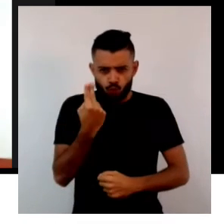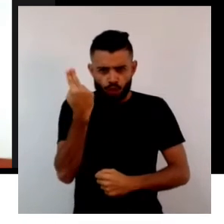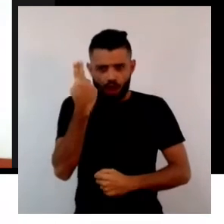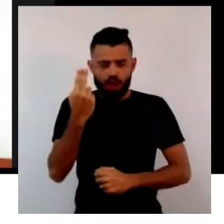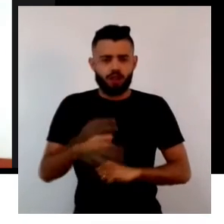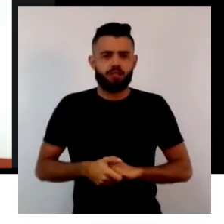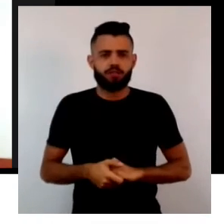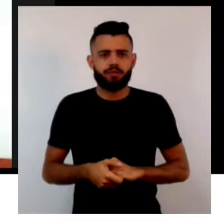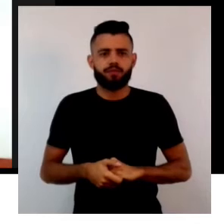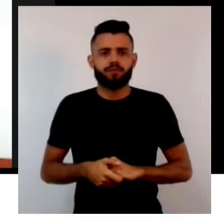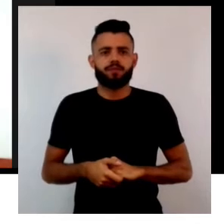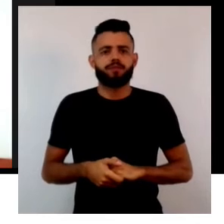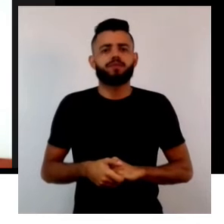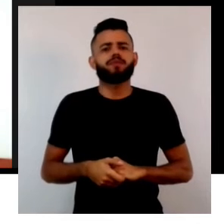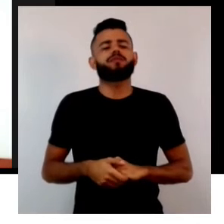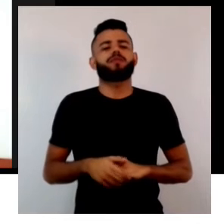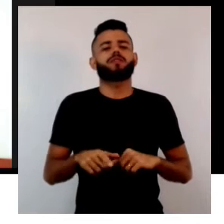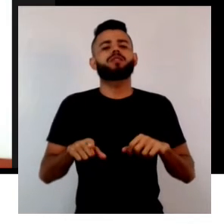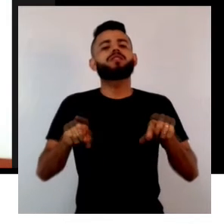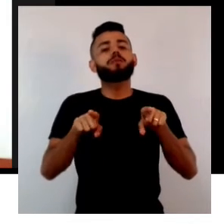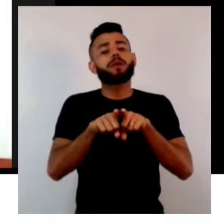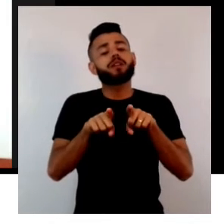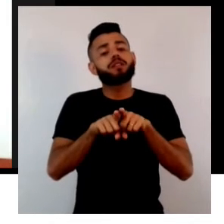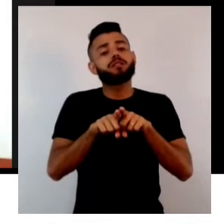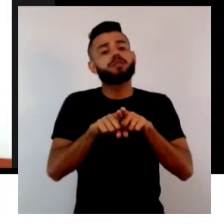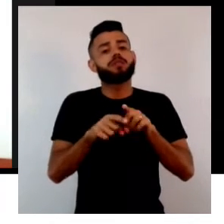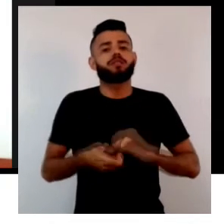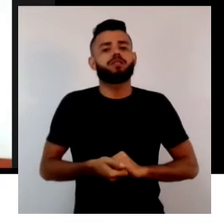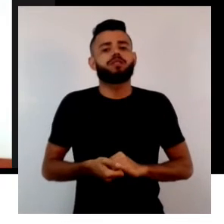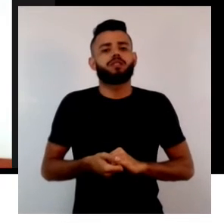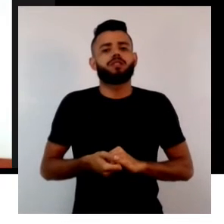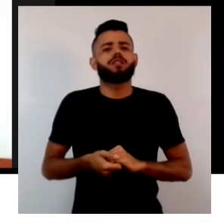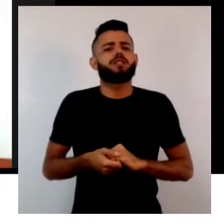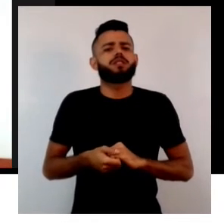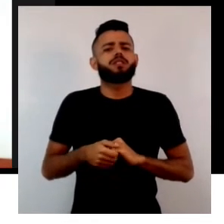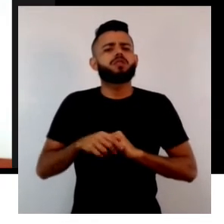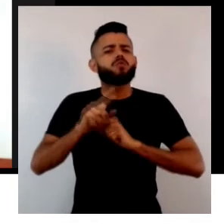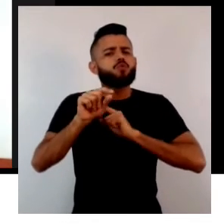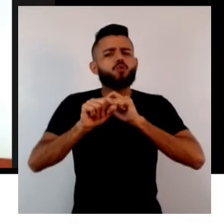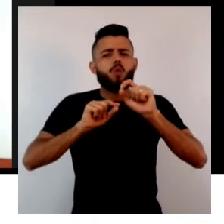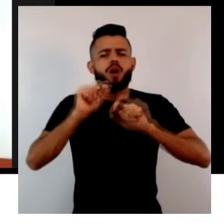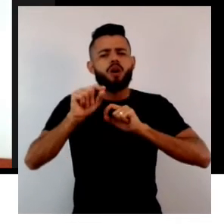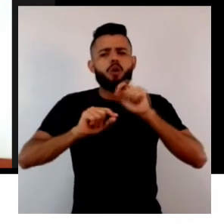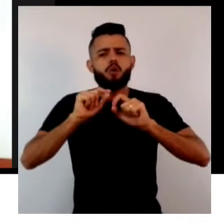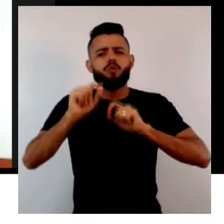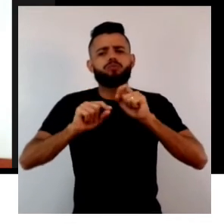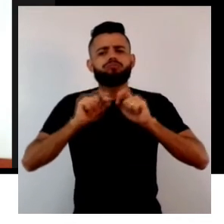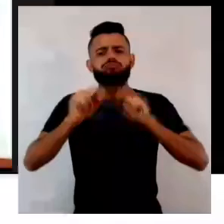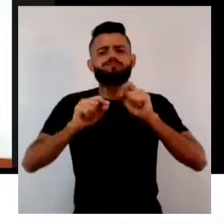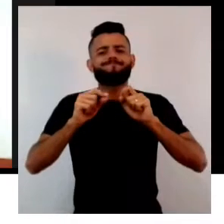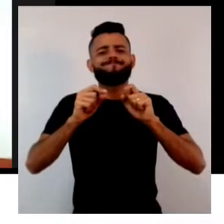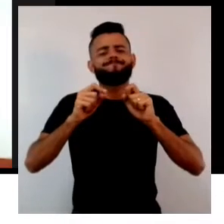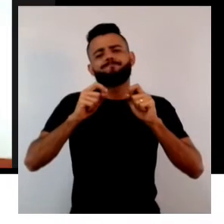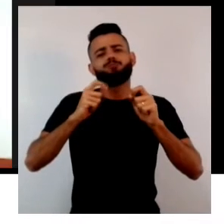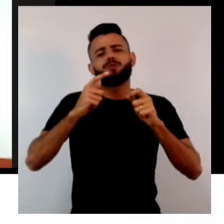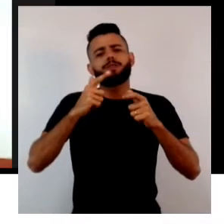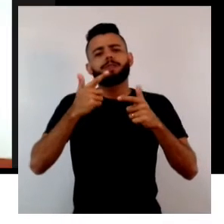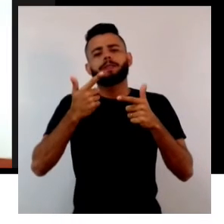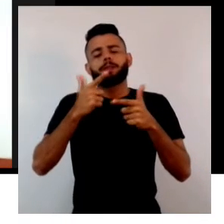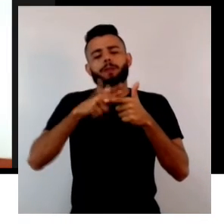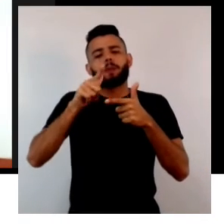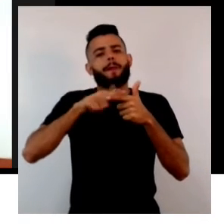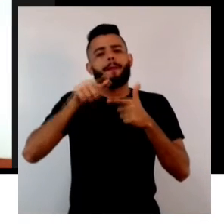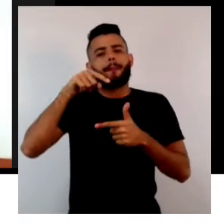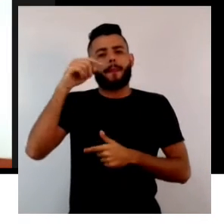aí a essa pergunta, quais seriam as implicações no Brasil se a gente tivesse